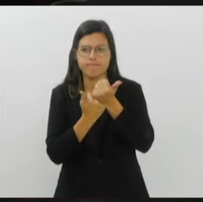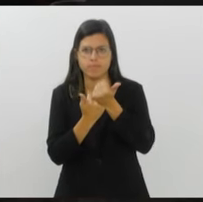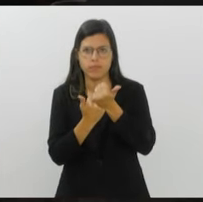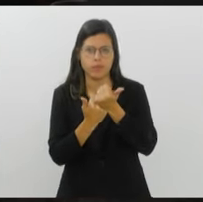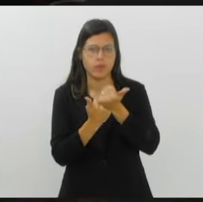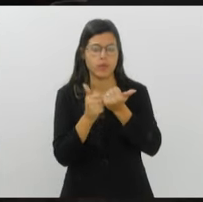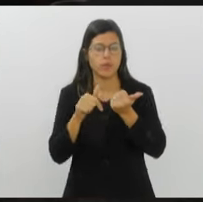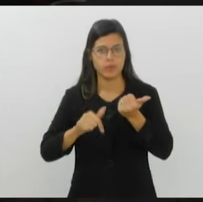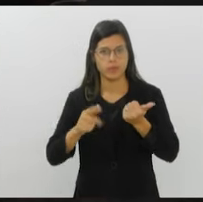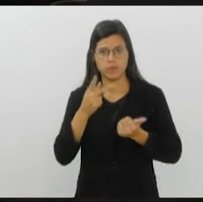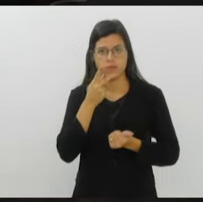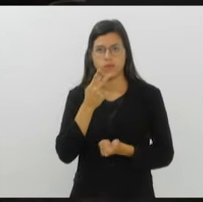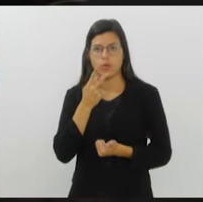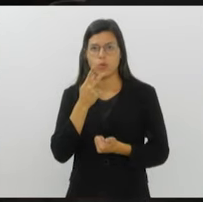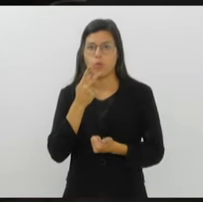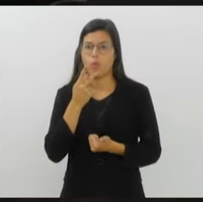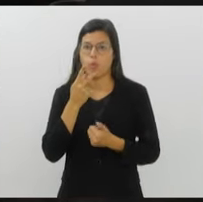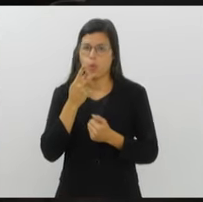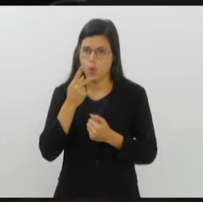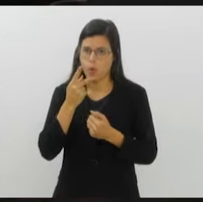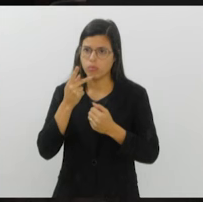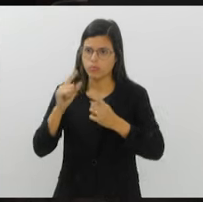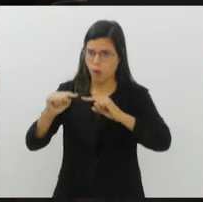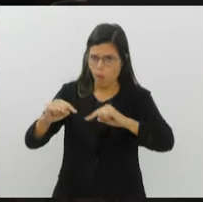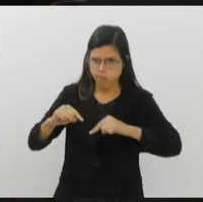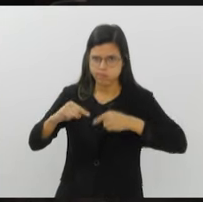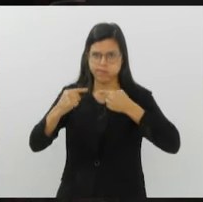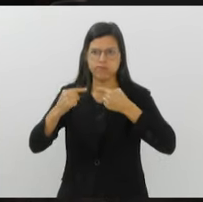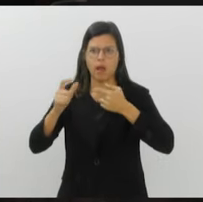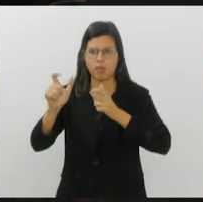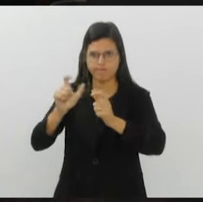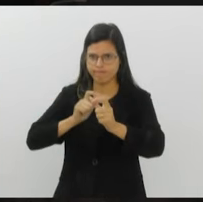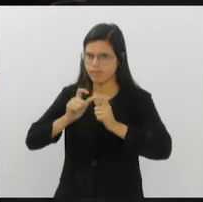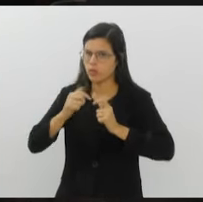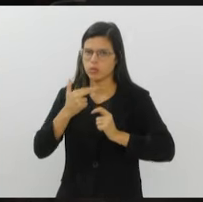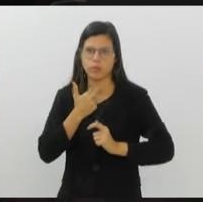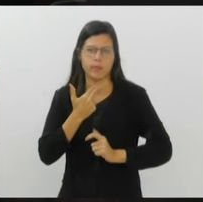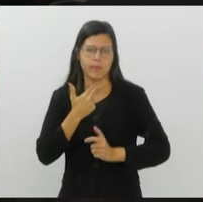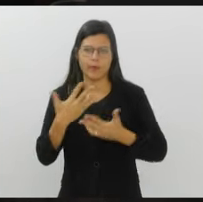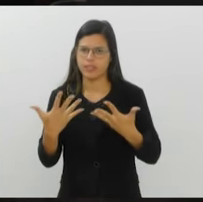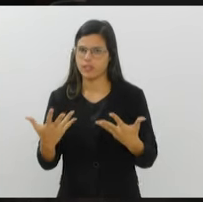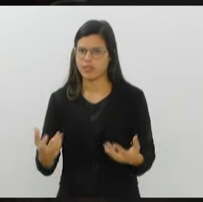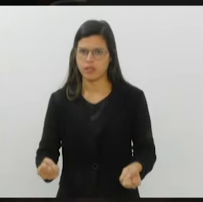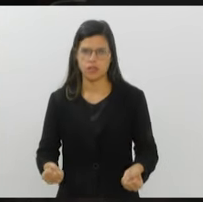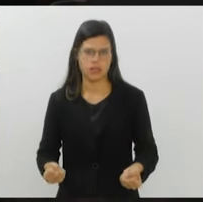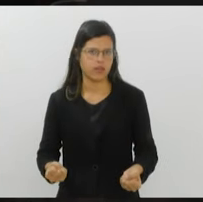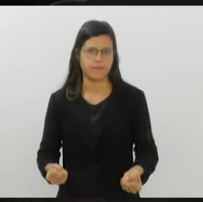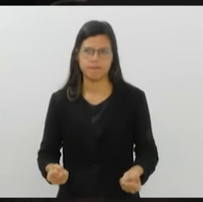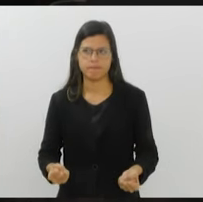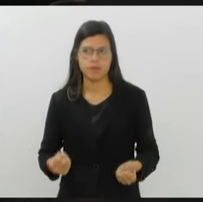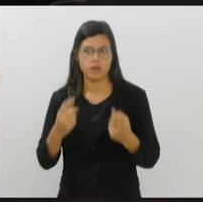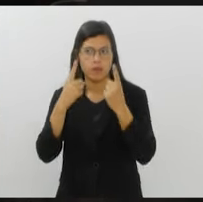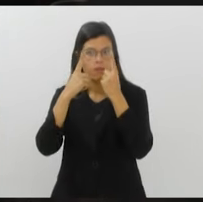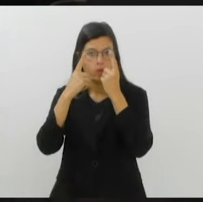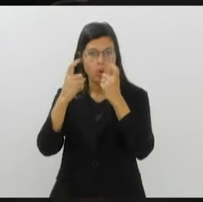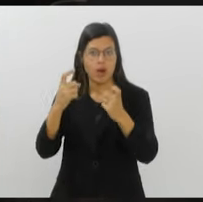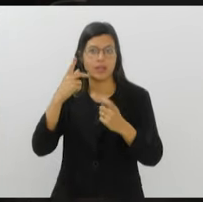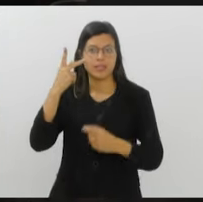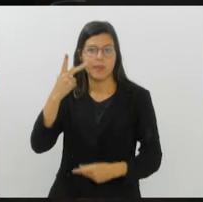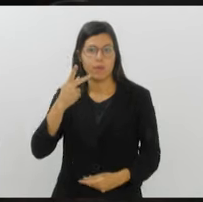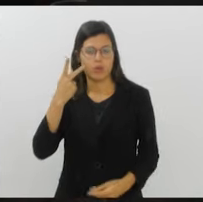Vossa Excelência bem trouxe, ameaça, a gente não pode admitir de forma alguma. Violência